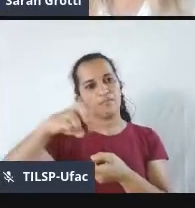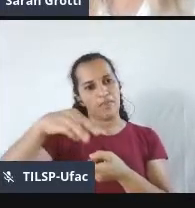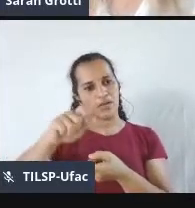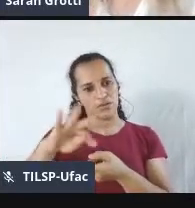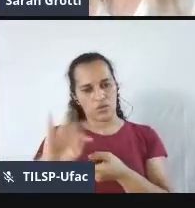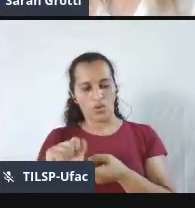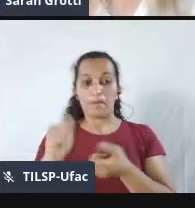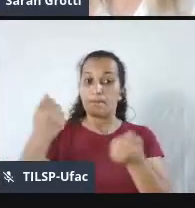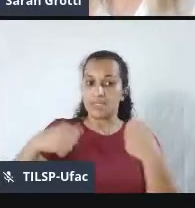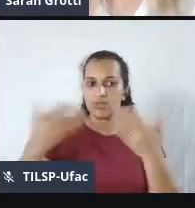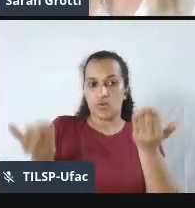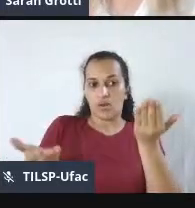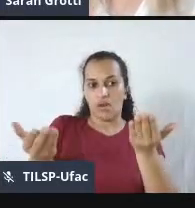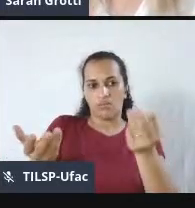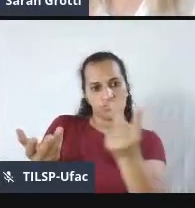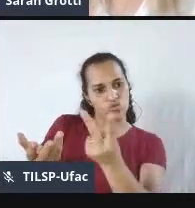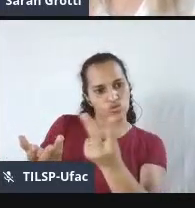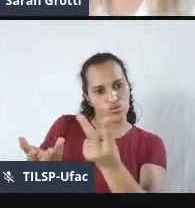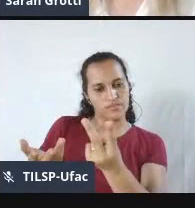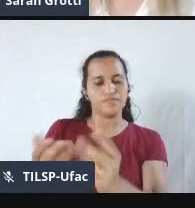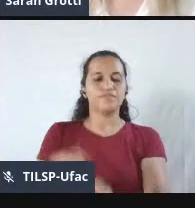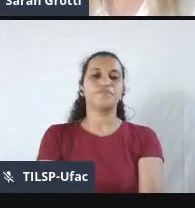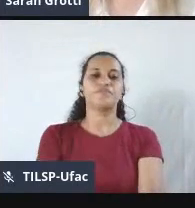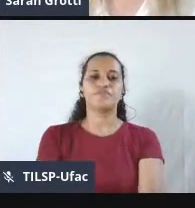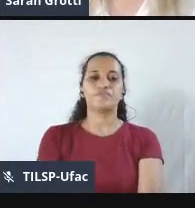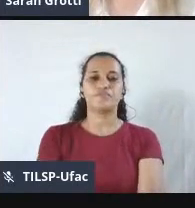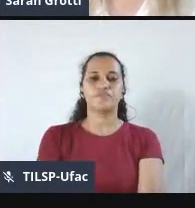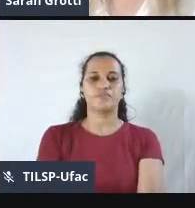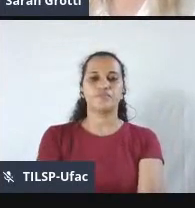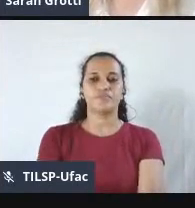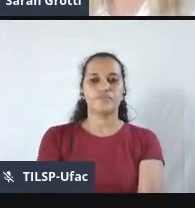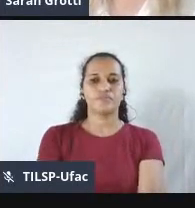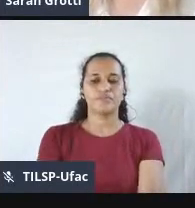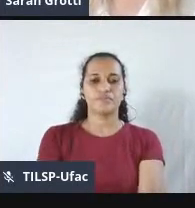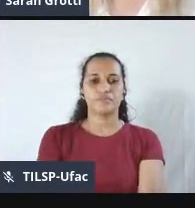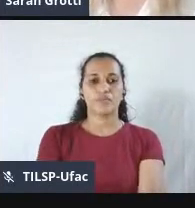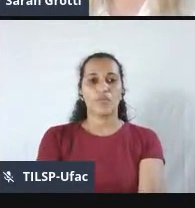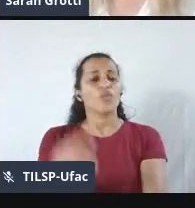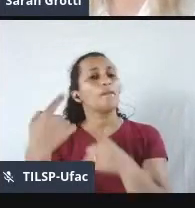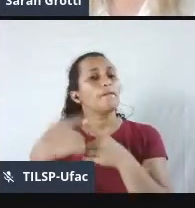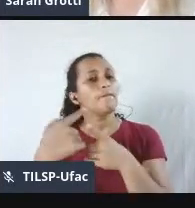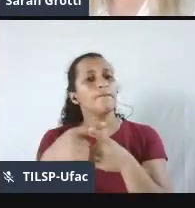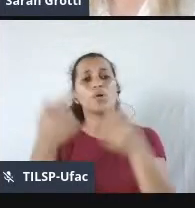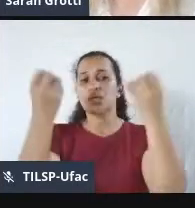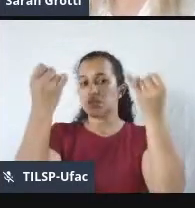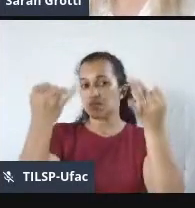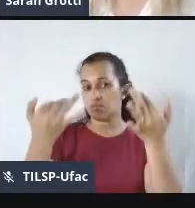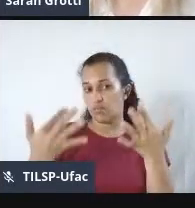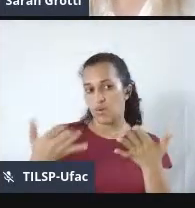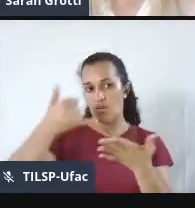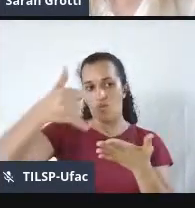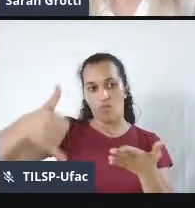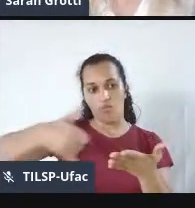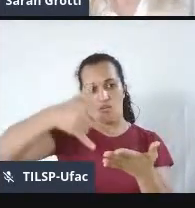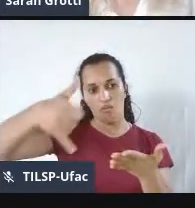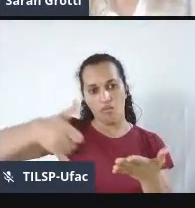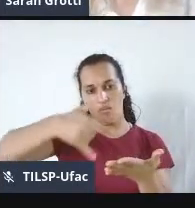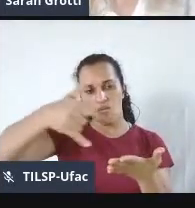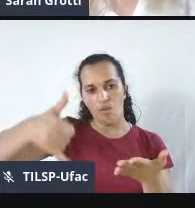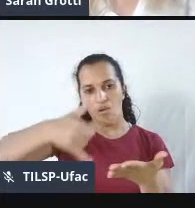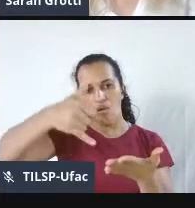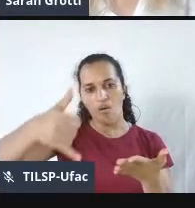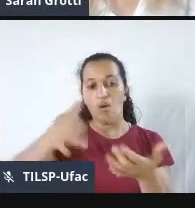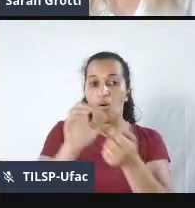equilíbrio. Por que a gente fala que esse óleo de girassol, de soja, de milho faz mal? Porque a pessoa